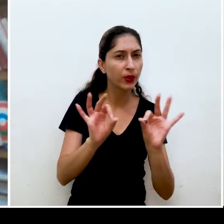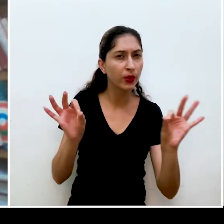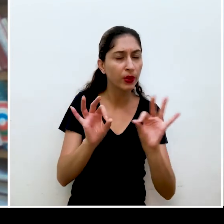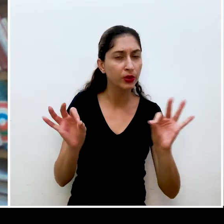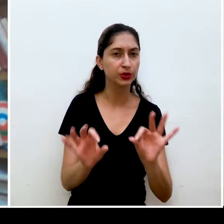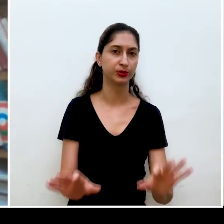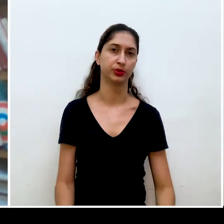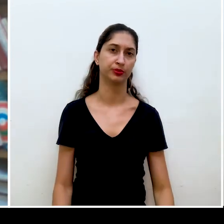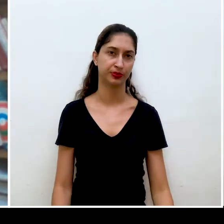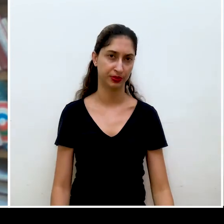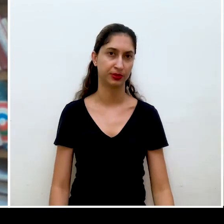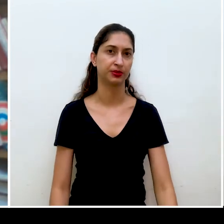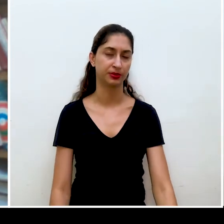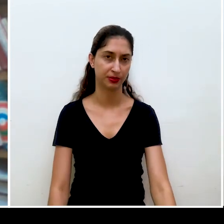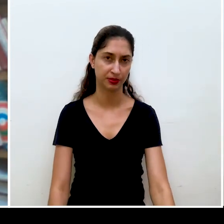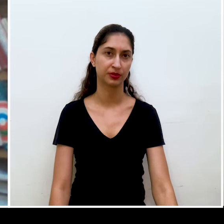à mesma